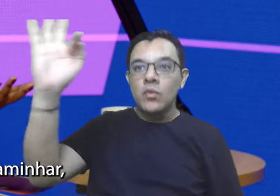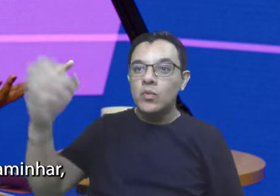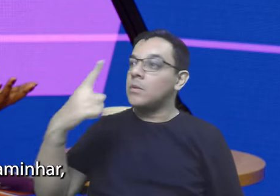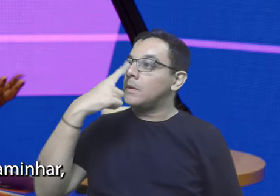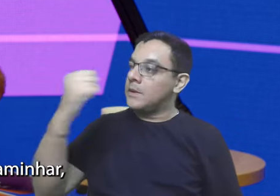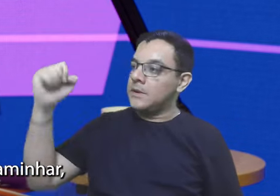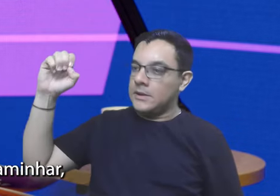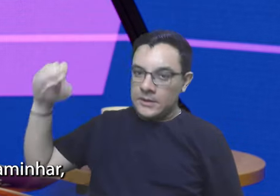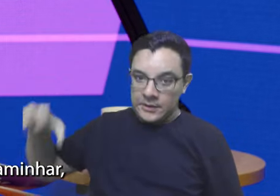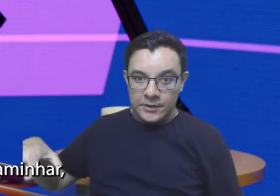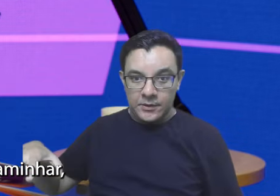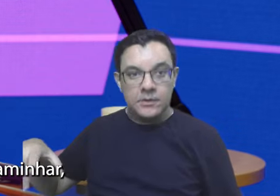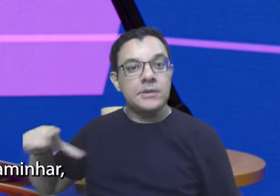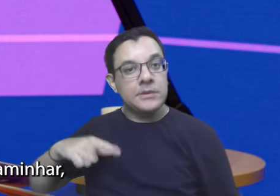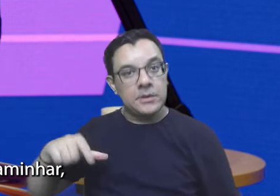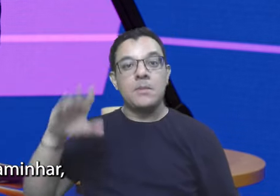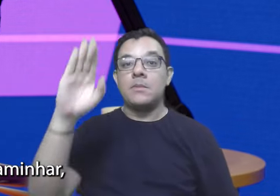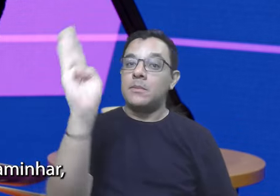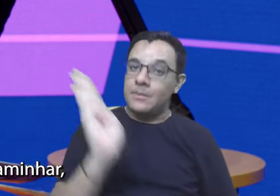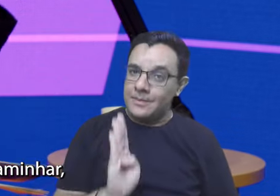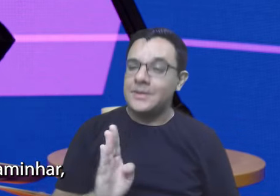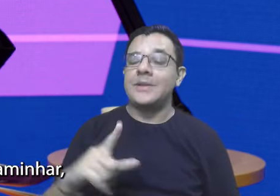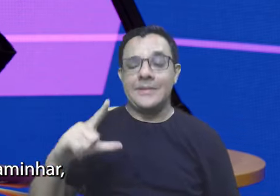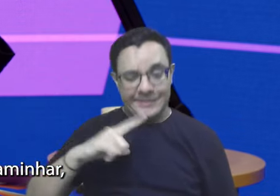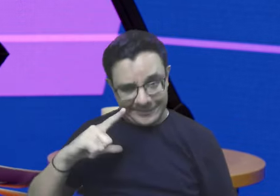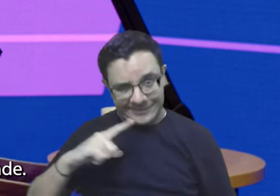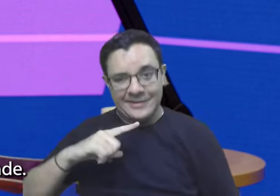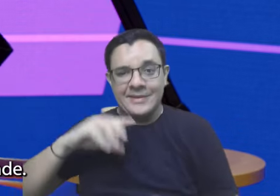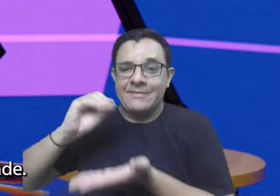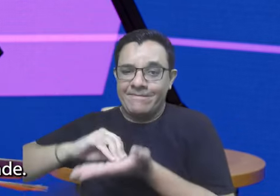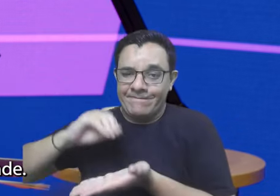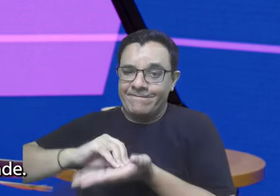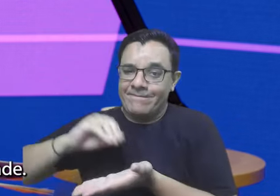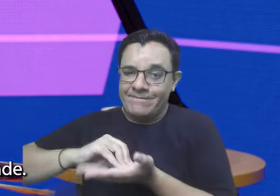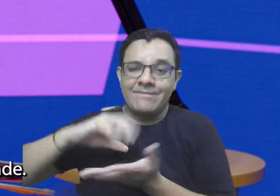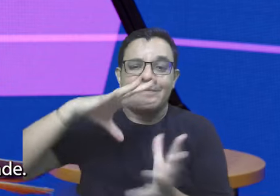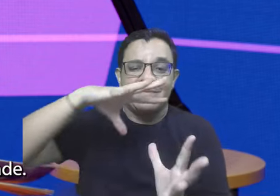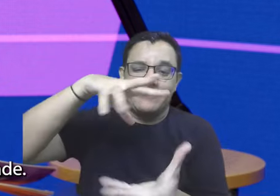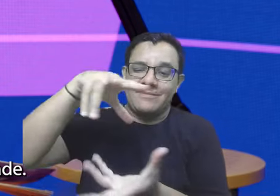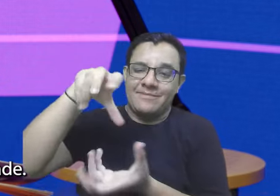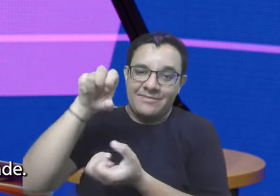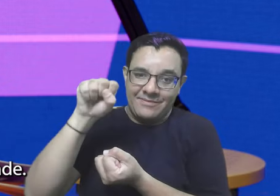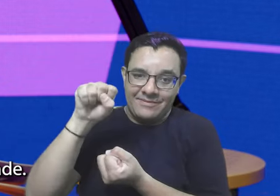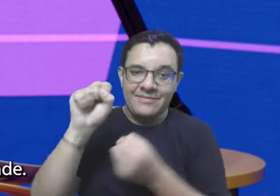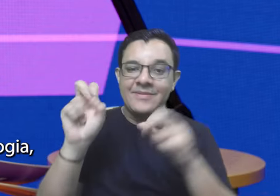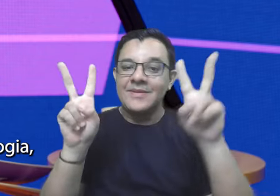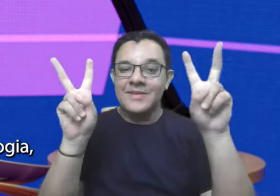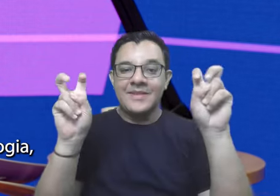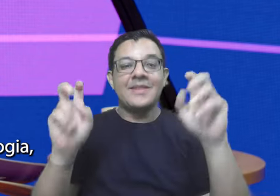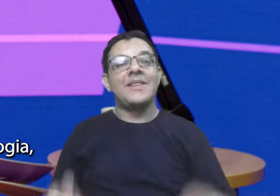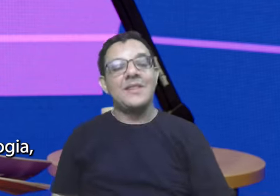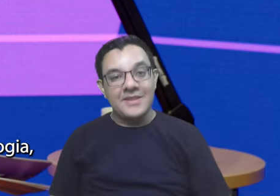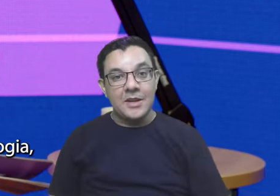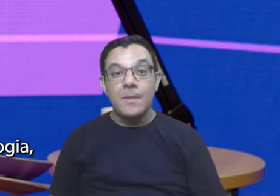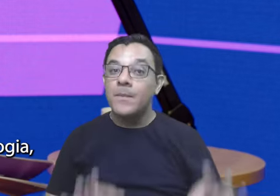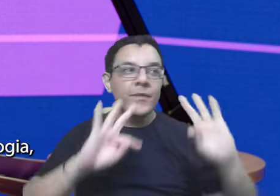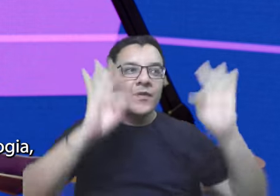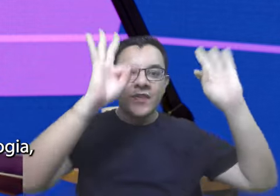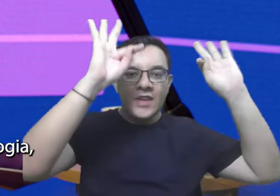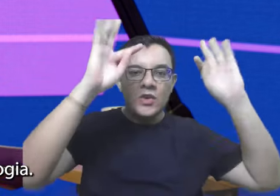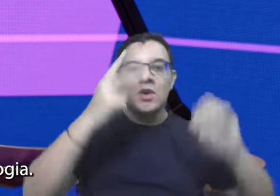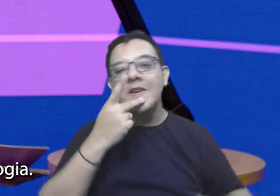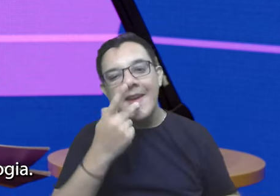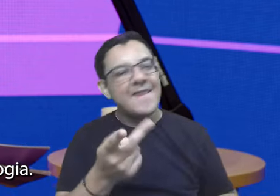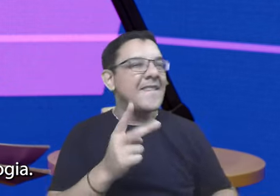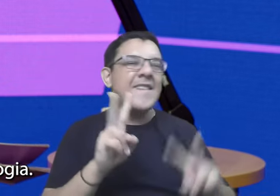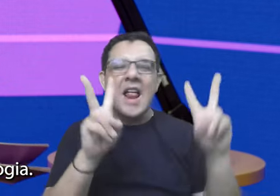exato né que ainda o Brasil tem muito a caminhar com relação à sustentabilidade e a gente fala muito de tecnologia